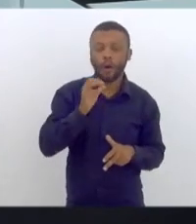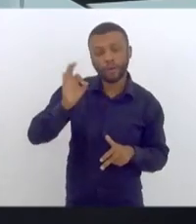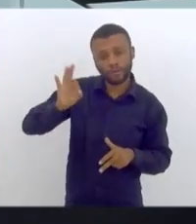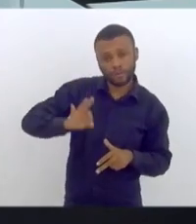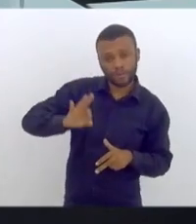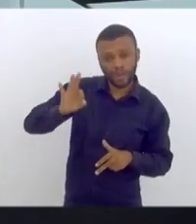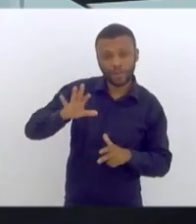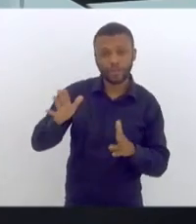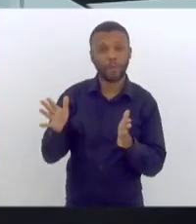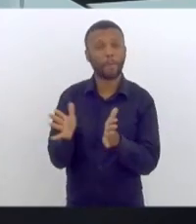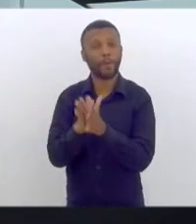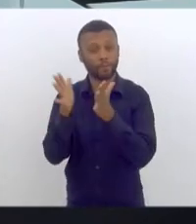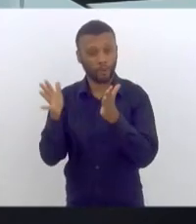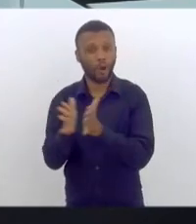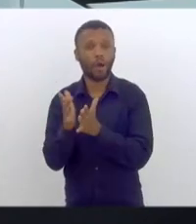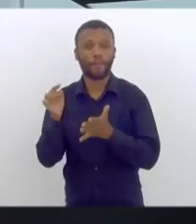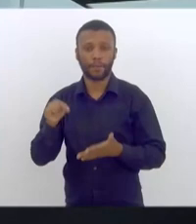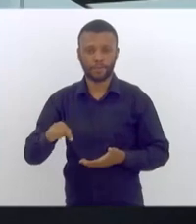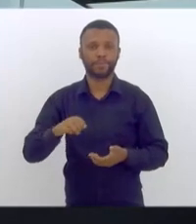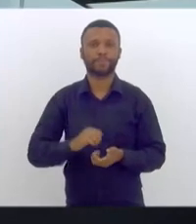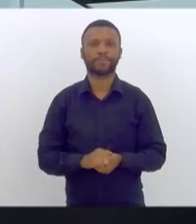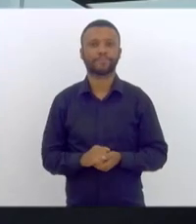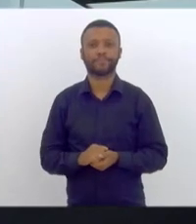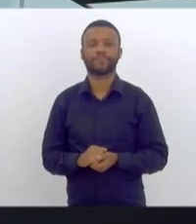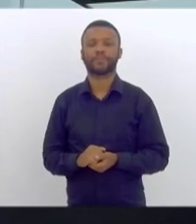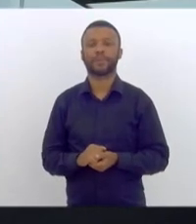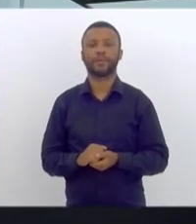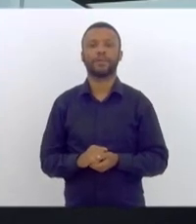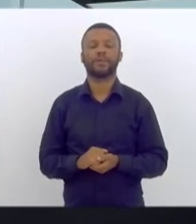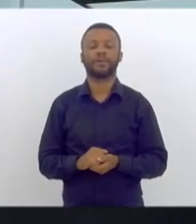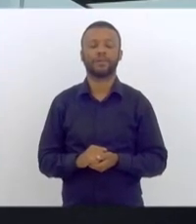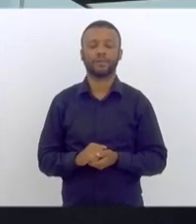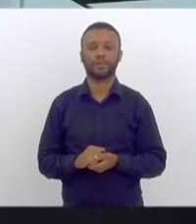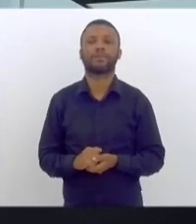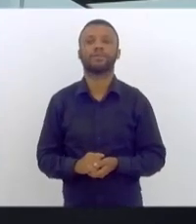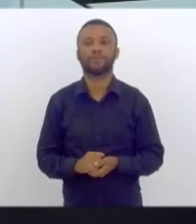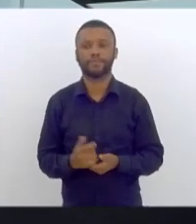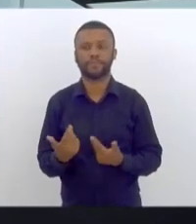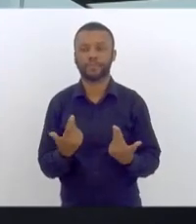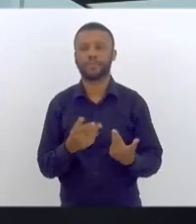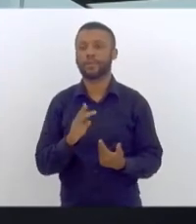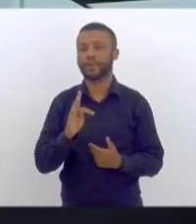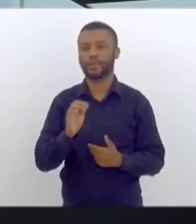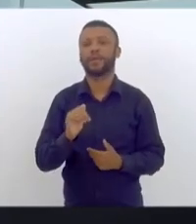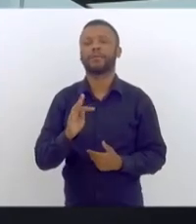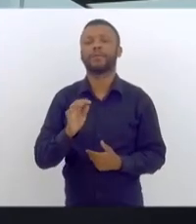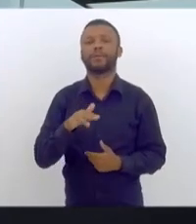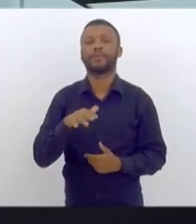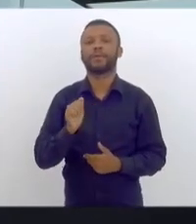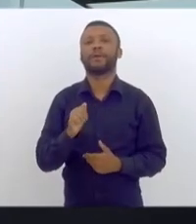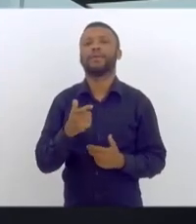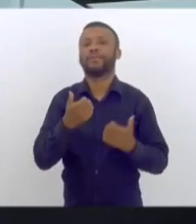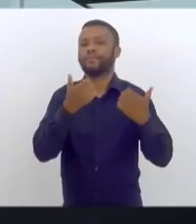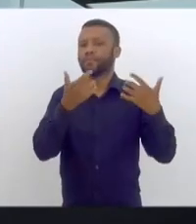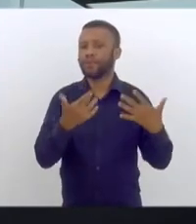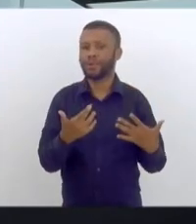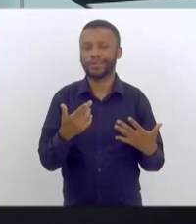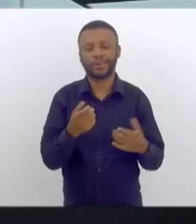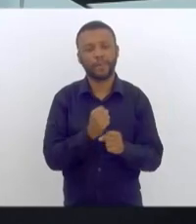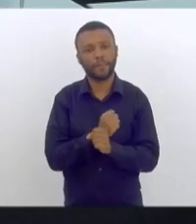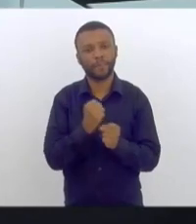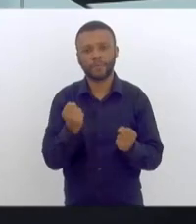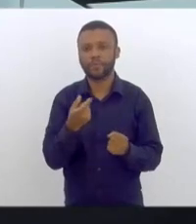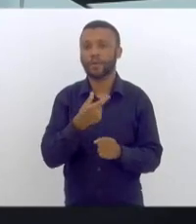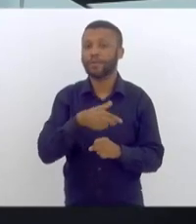mais né é conforme a Tatiana falou não não seria possível a gente ficar fazendo uma reserva do